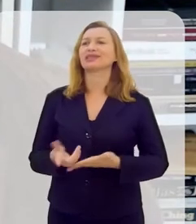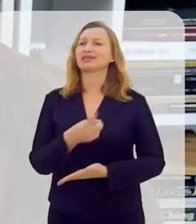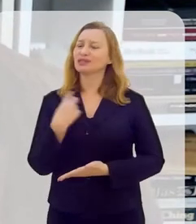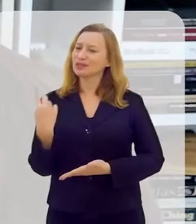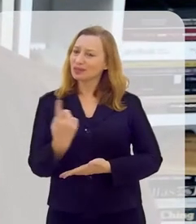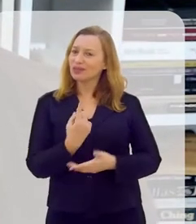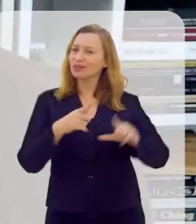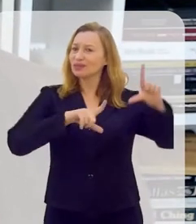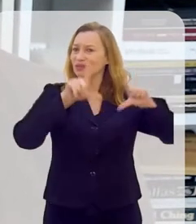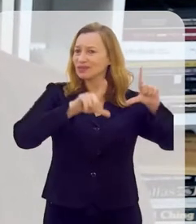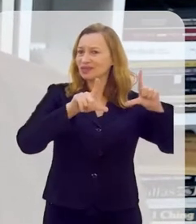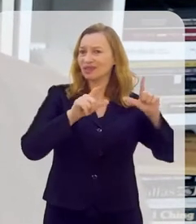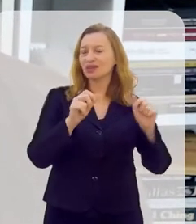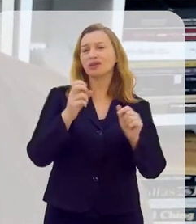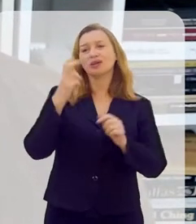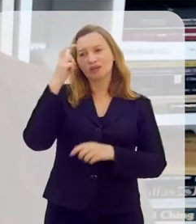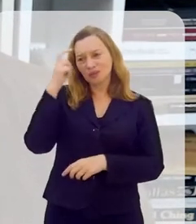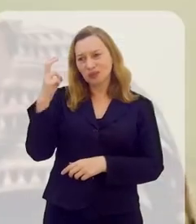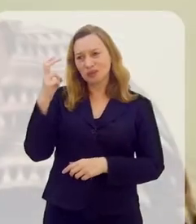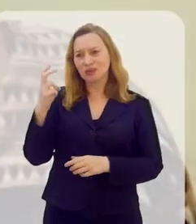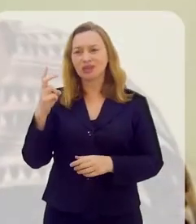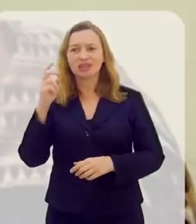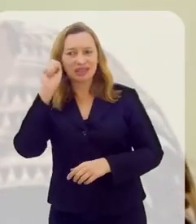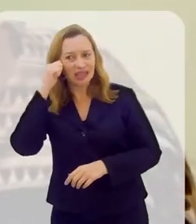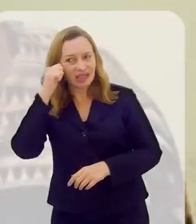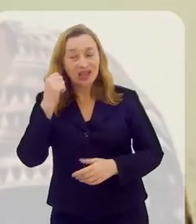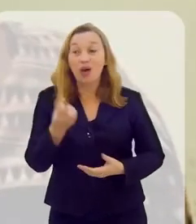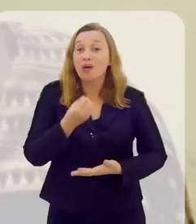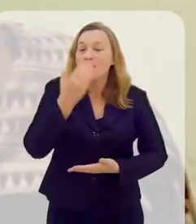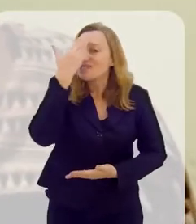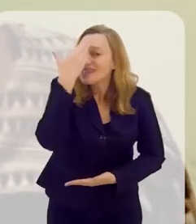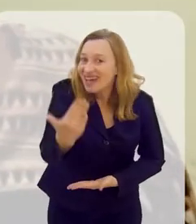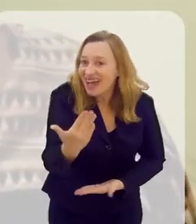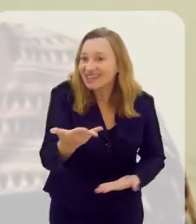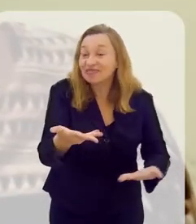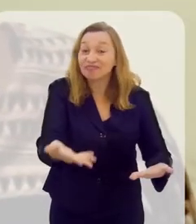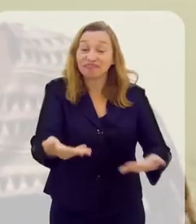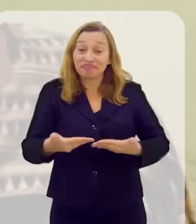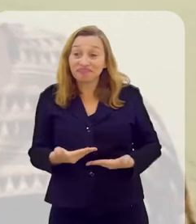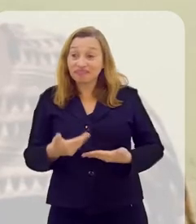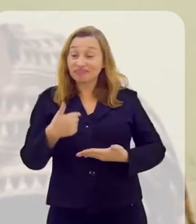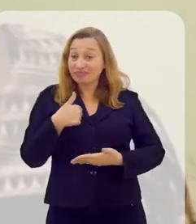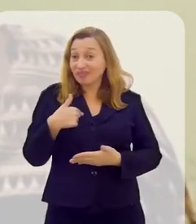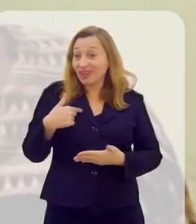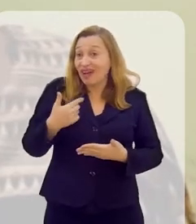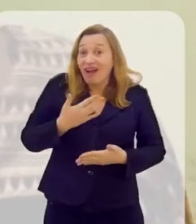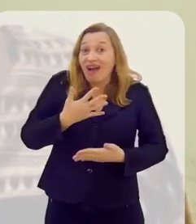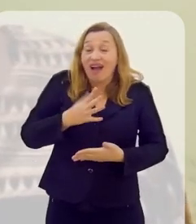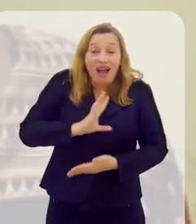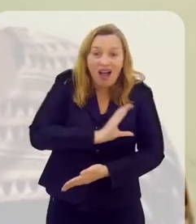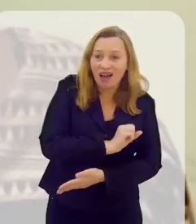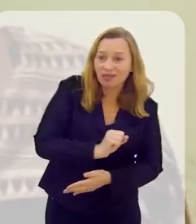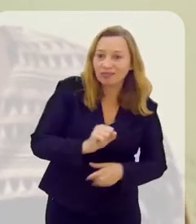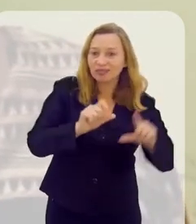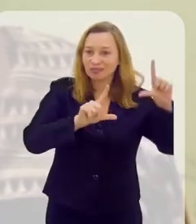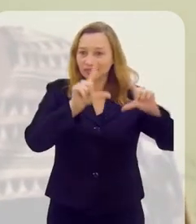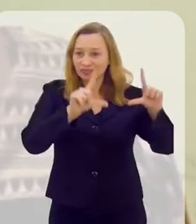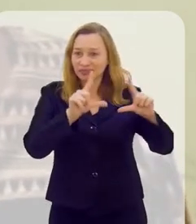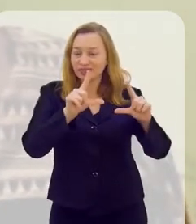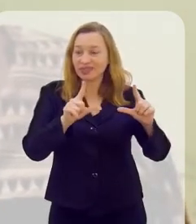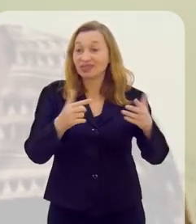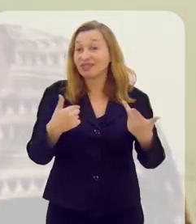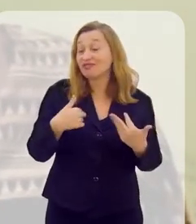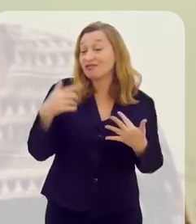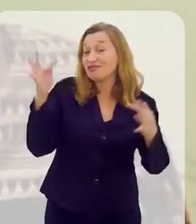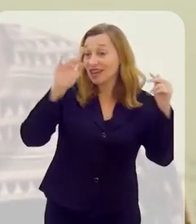muito bem-vinda no nosso Coaching em Resenha. Muito obrigada por esse convite. Eu sempre fui fã do programa e hoje eu me sinto